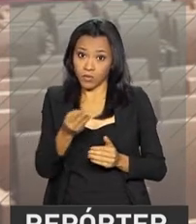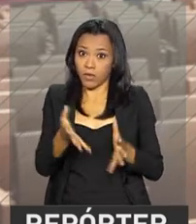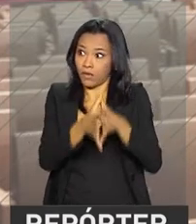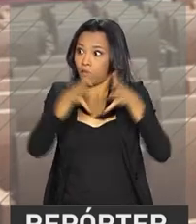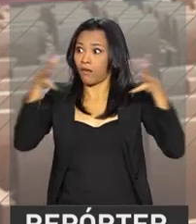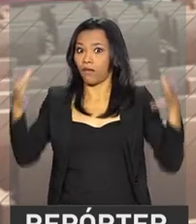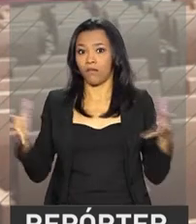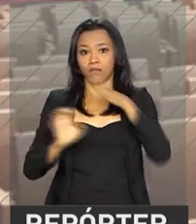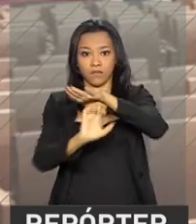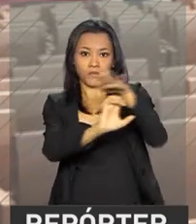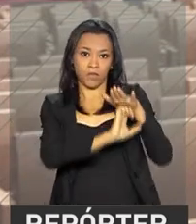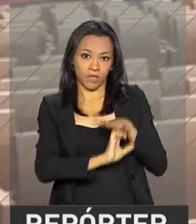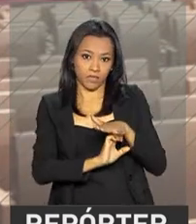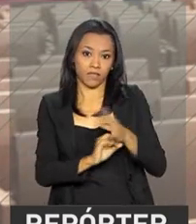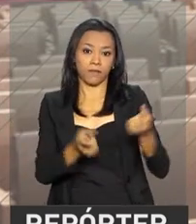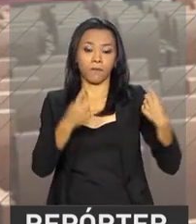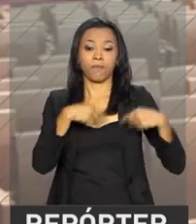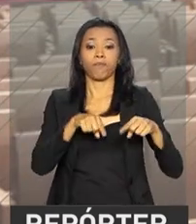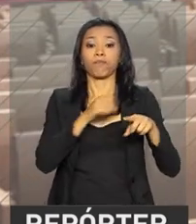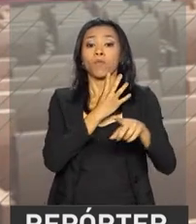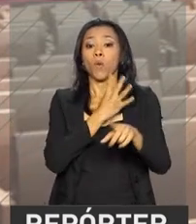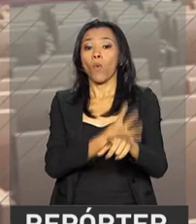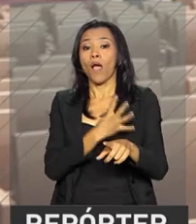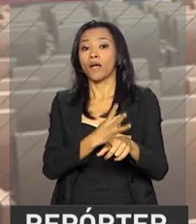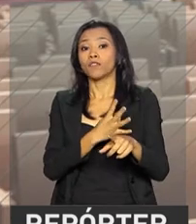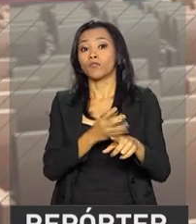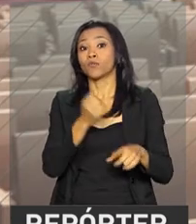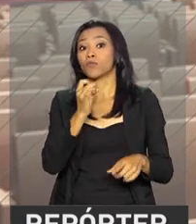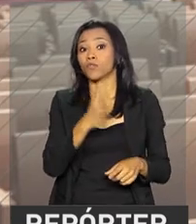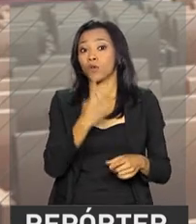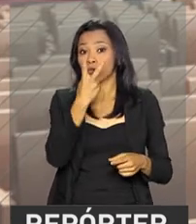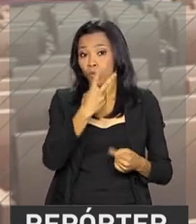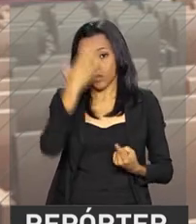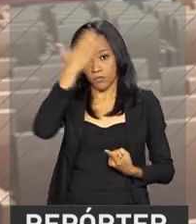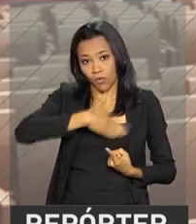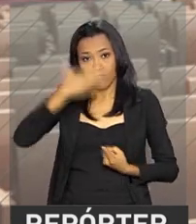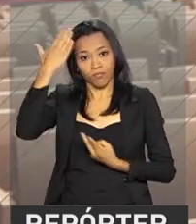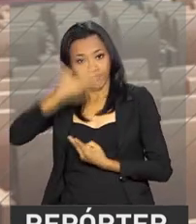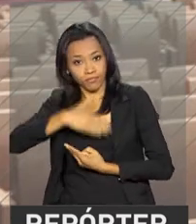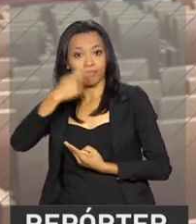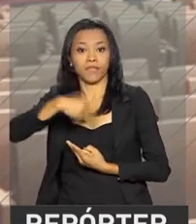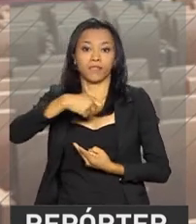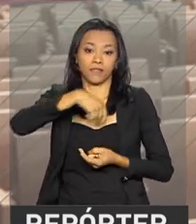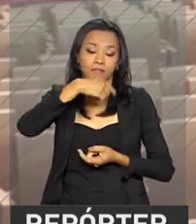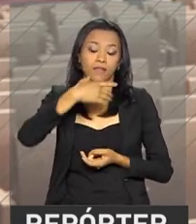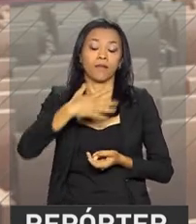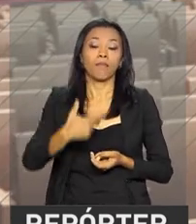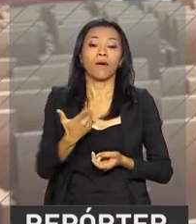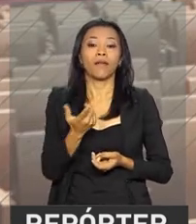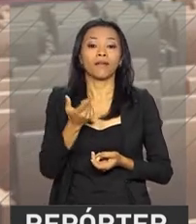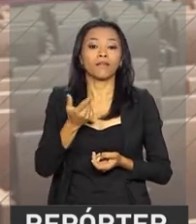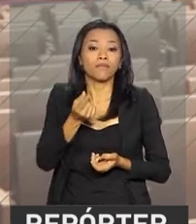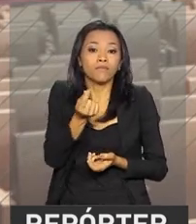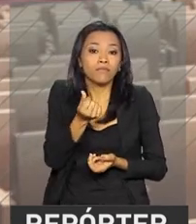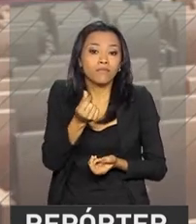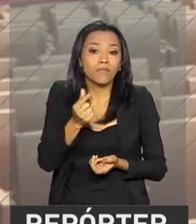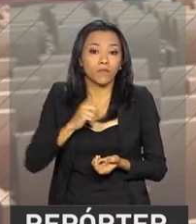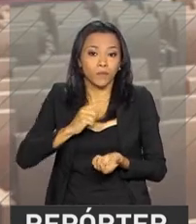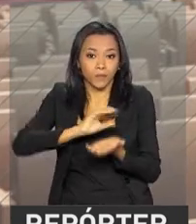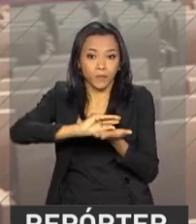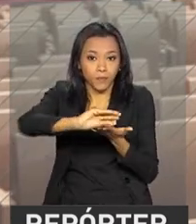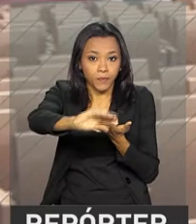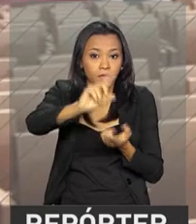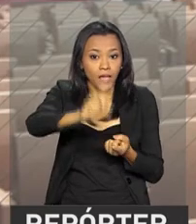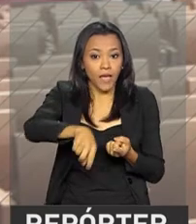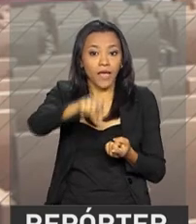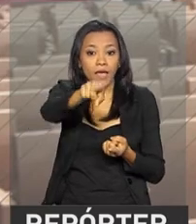empresas no lugar de quatro apenas dois comprovantes vão ser exigidos para a liberação dos recursos são